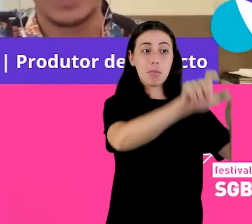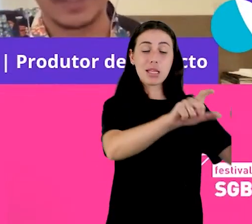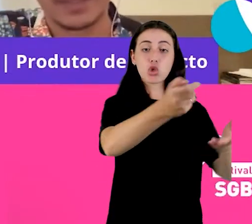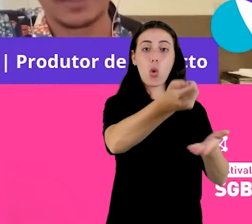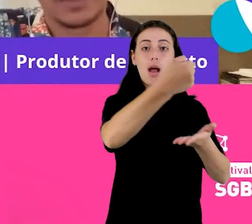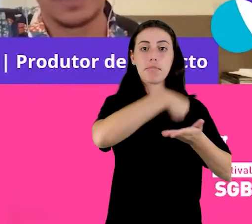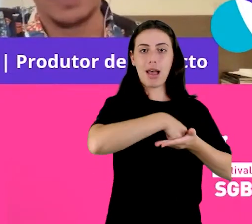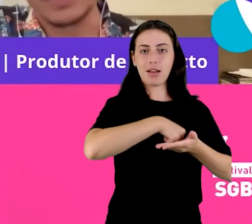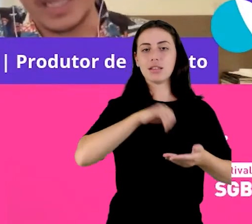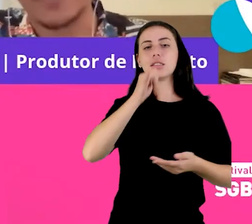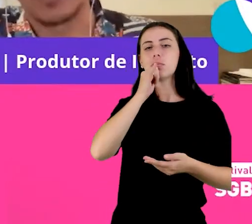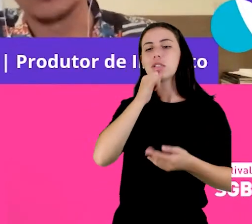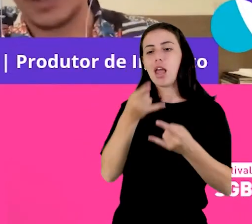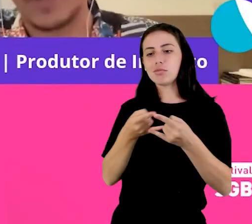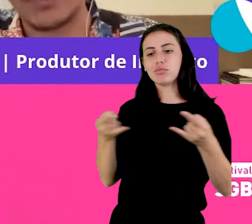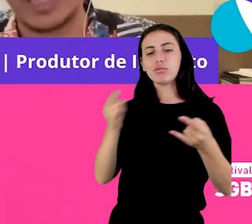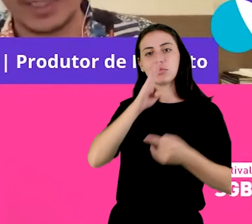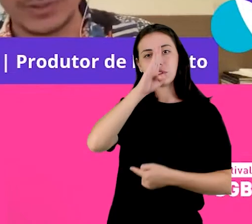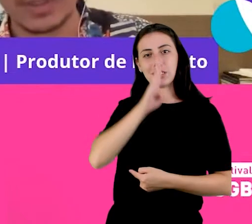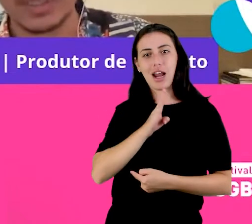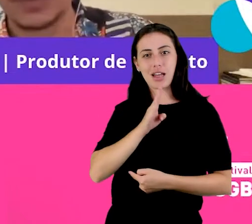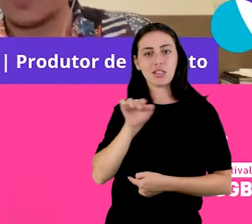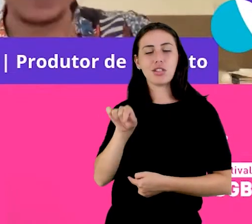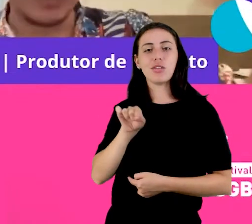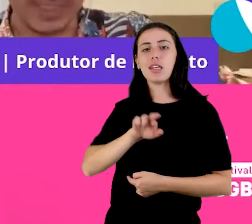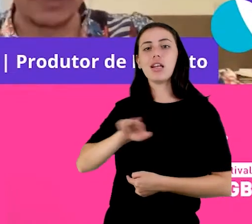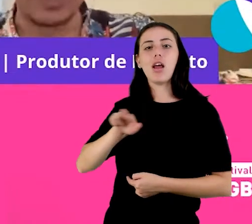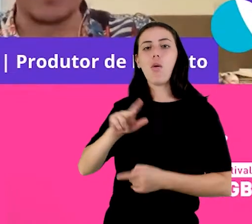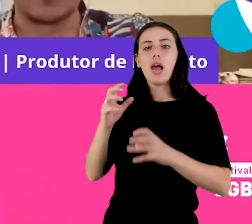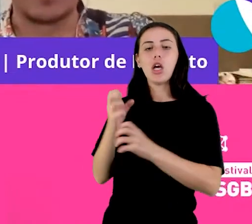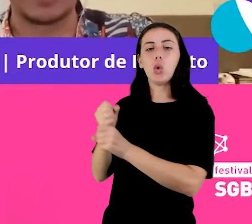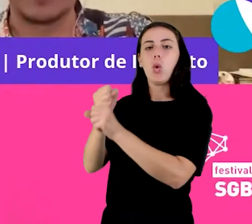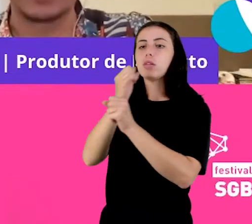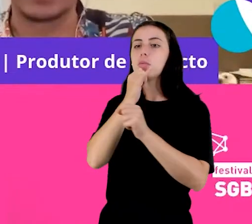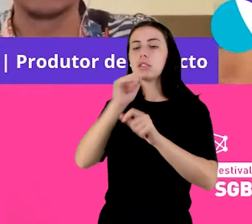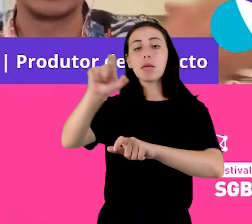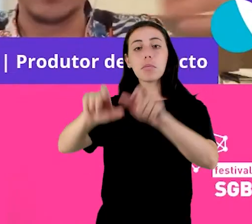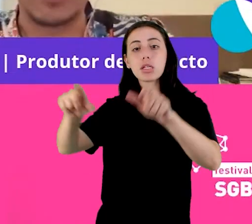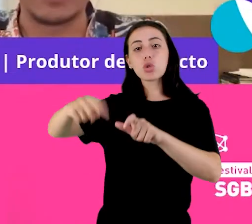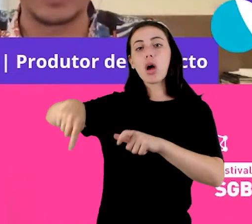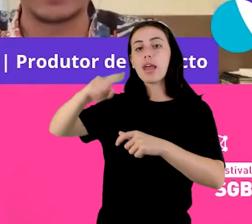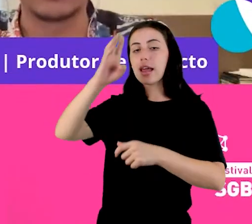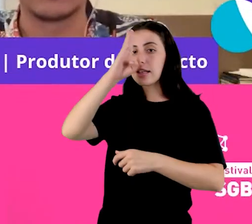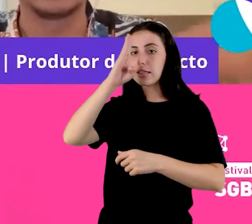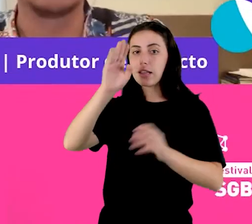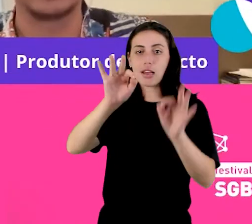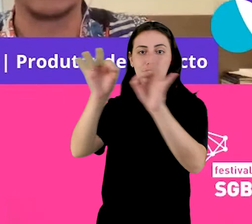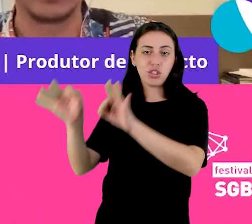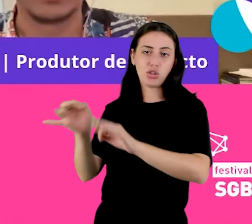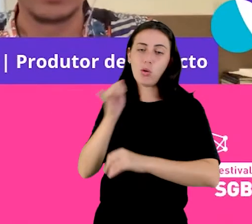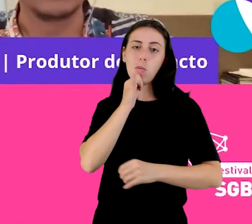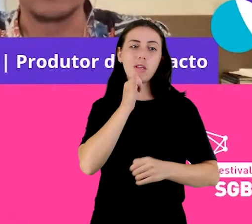de cinema. E de cinema quando é cobrado ingresso. Se você faz, mesmo que seja no cinema, uma sessão que não é cobrado ingresso, isso não